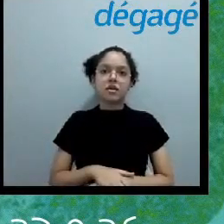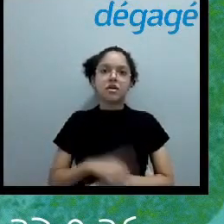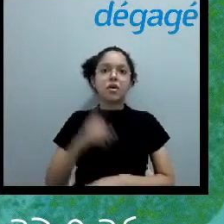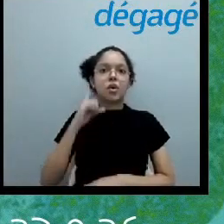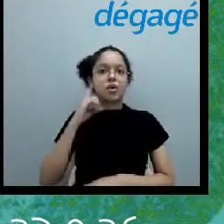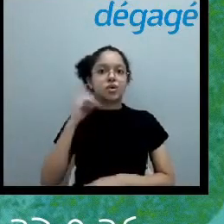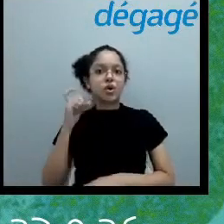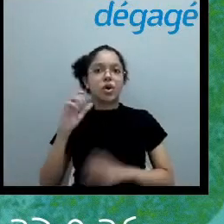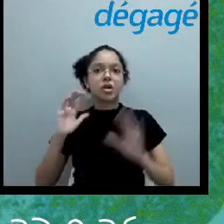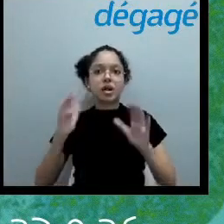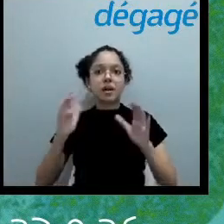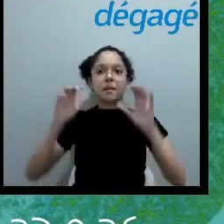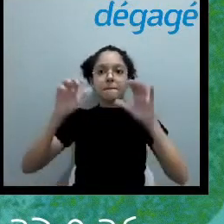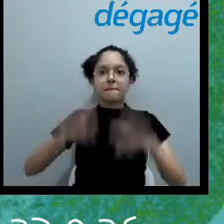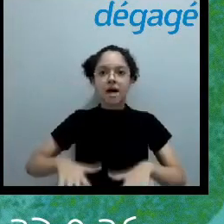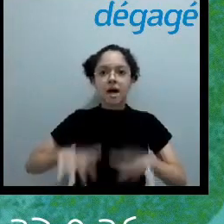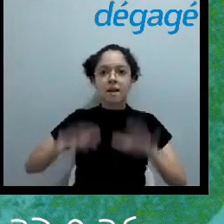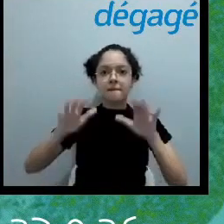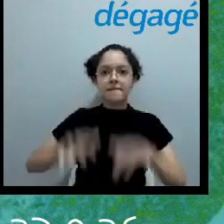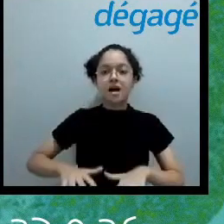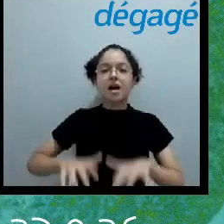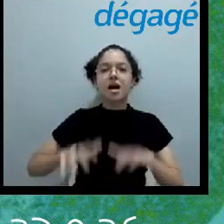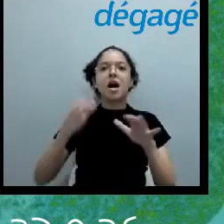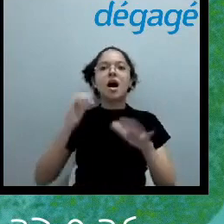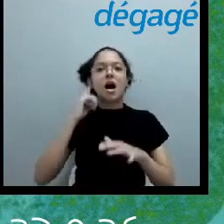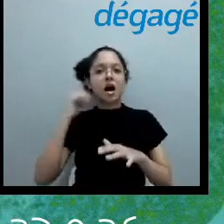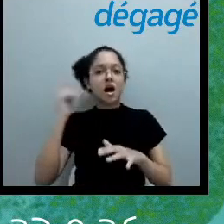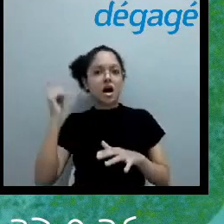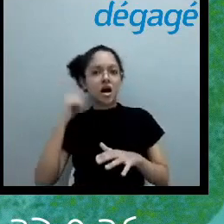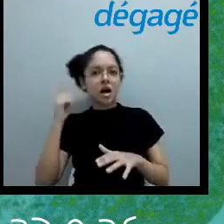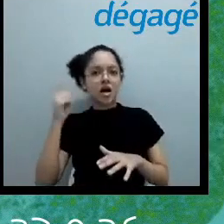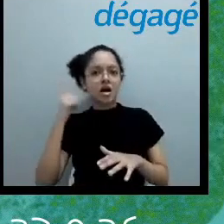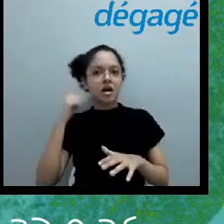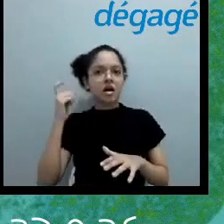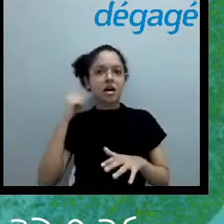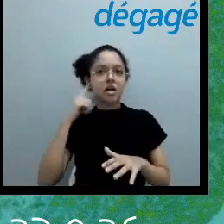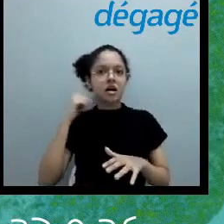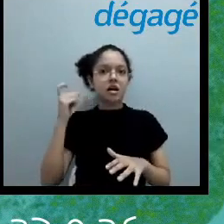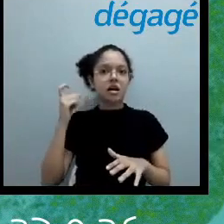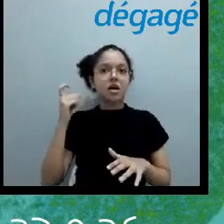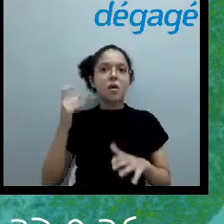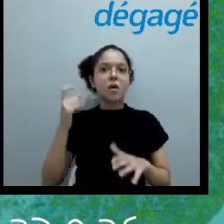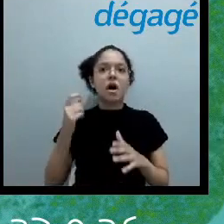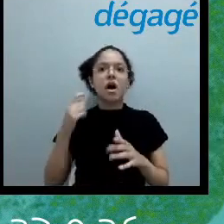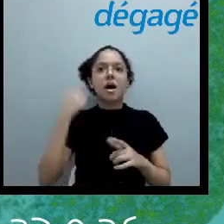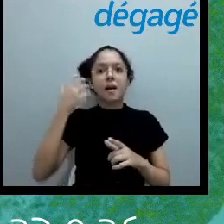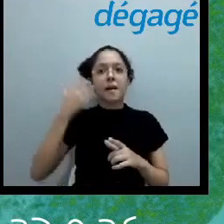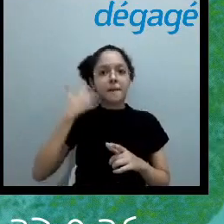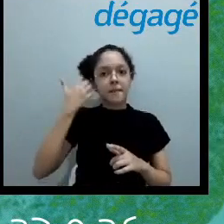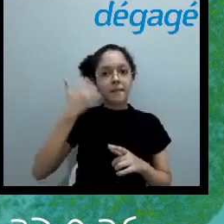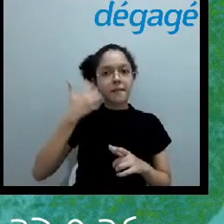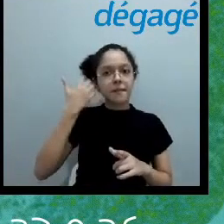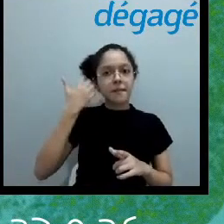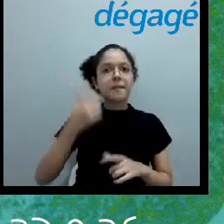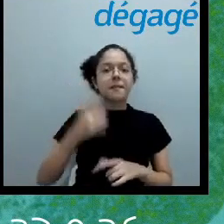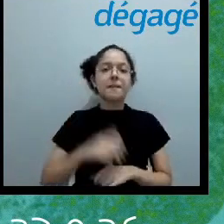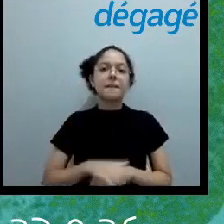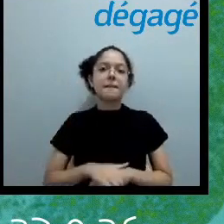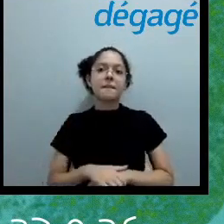minha mão. Com o som da bola eu começo essa canção. Pá,